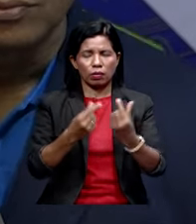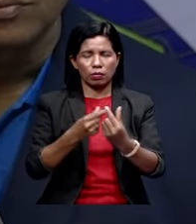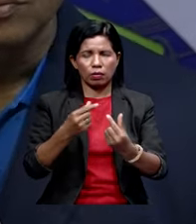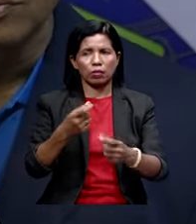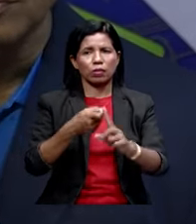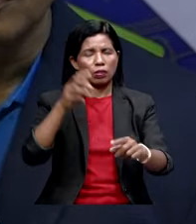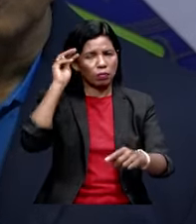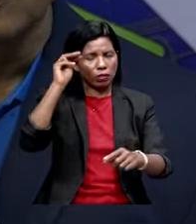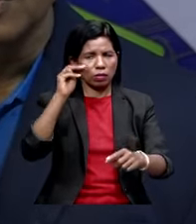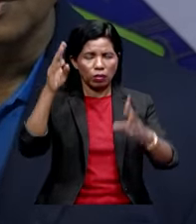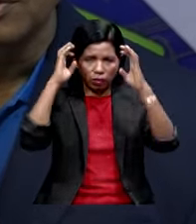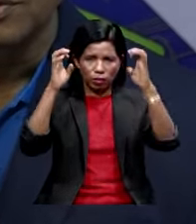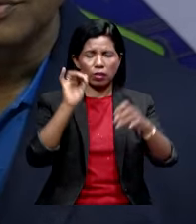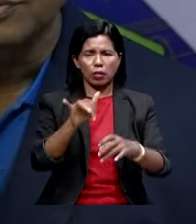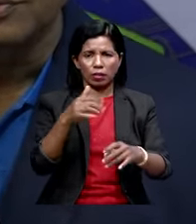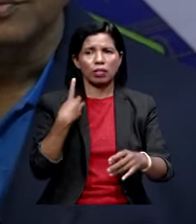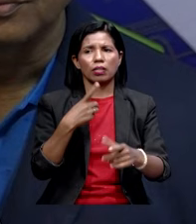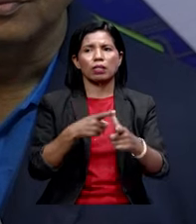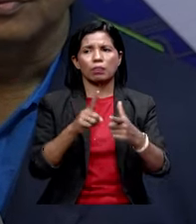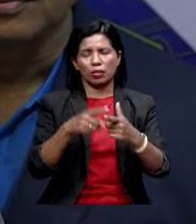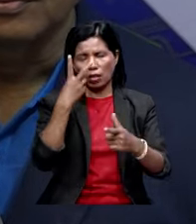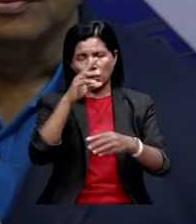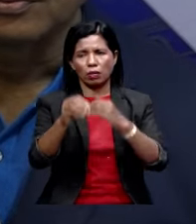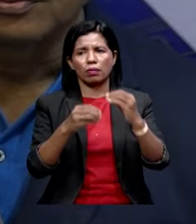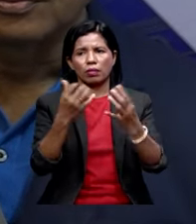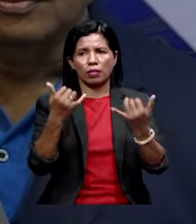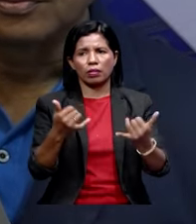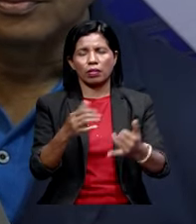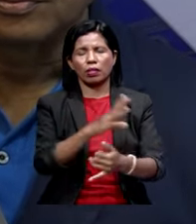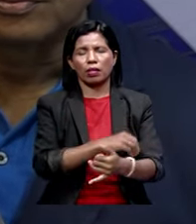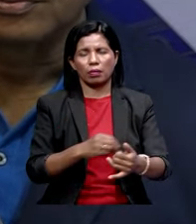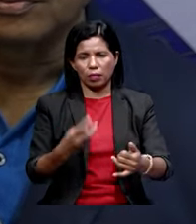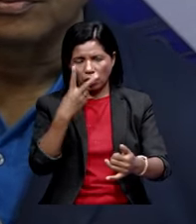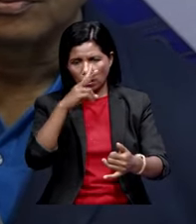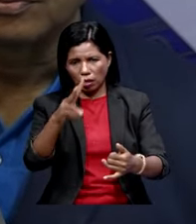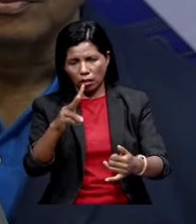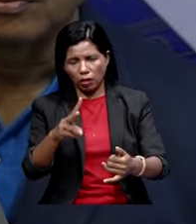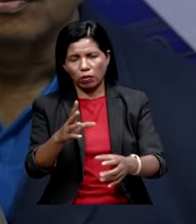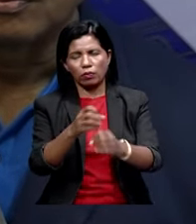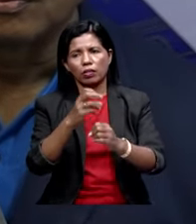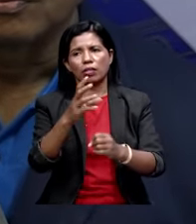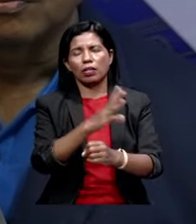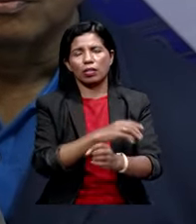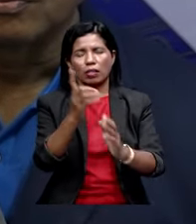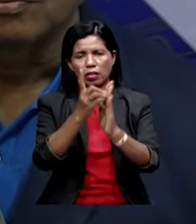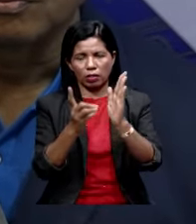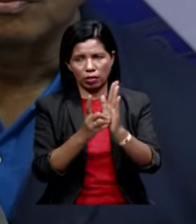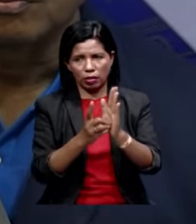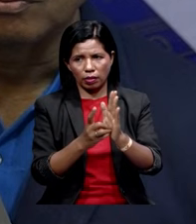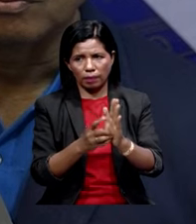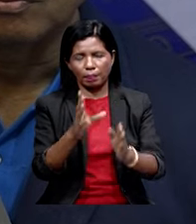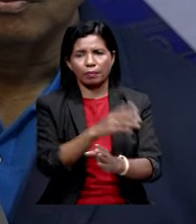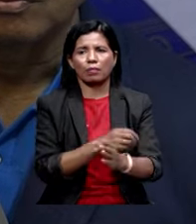semestre. Sim, sim, né? Depois está se a nossa área né para engenheiro sira se ba hala verificação na fatura andamento